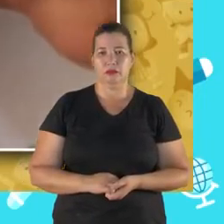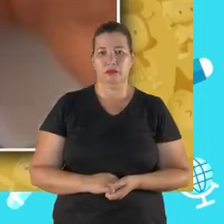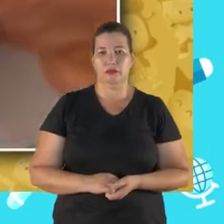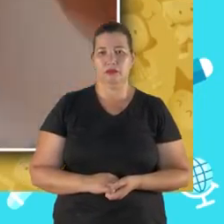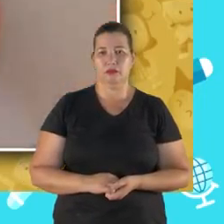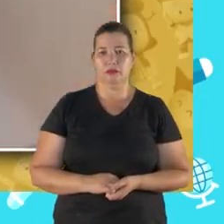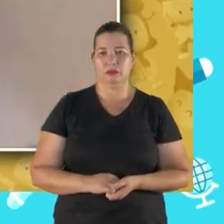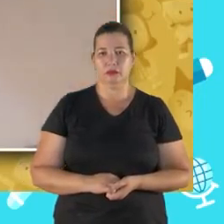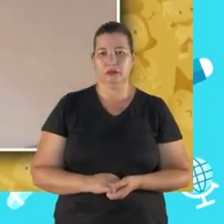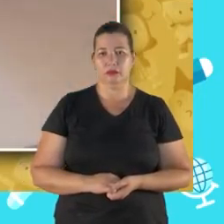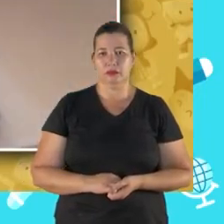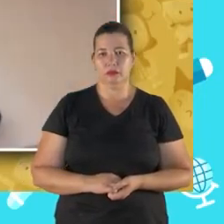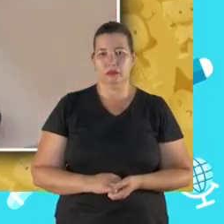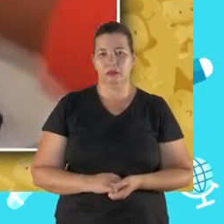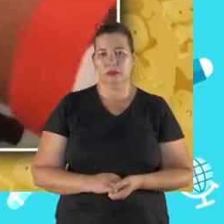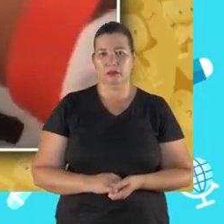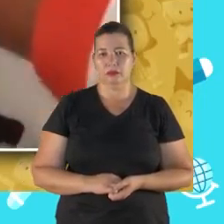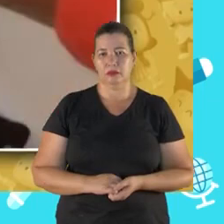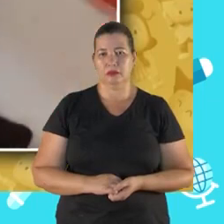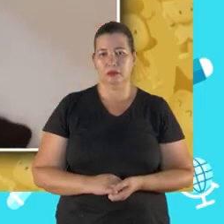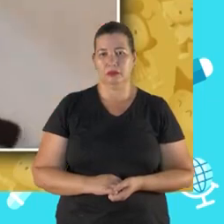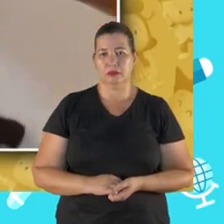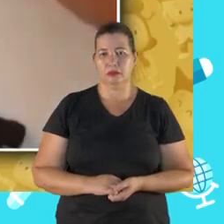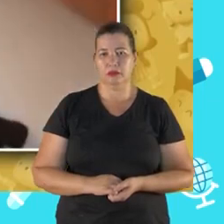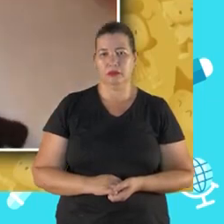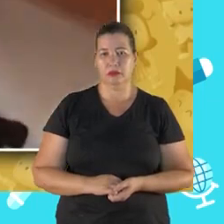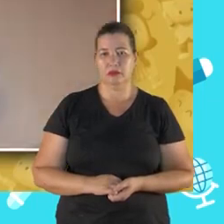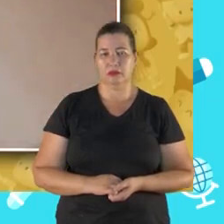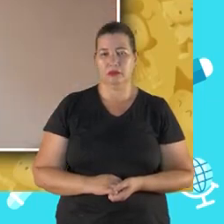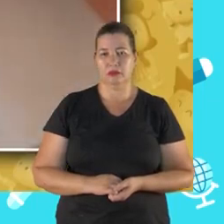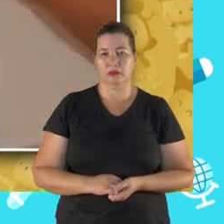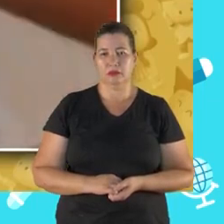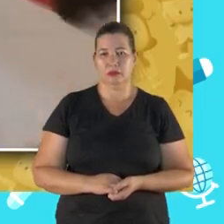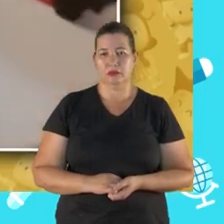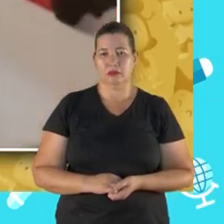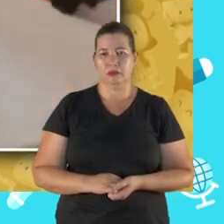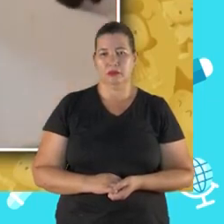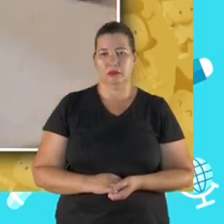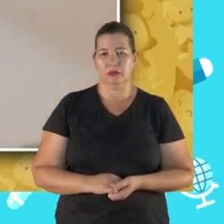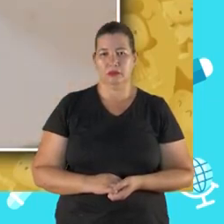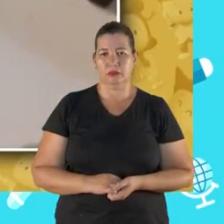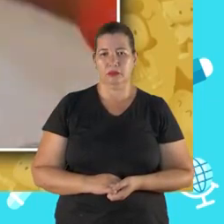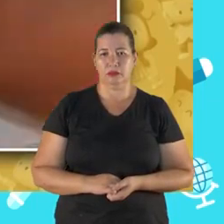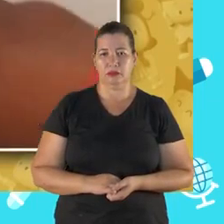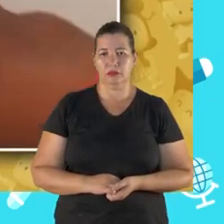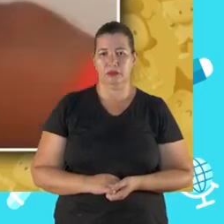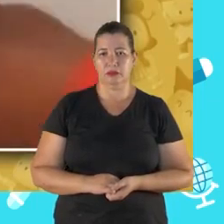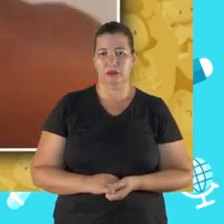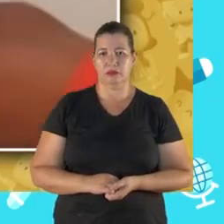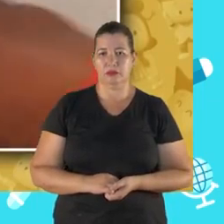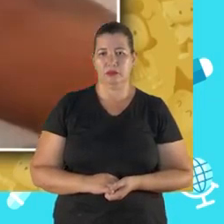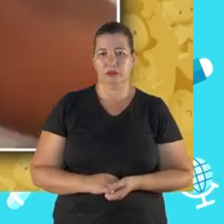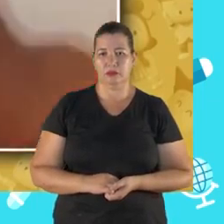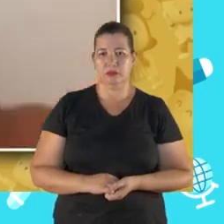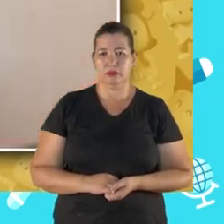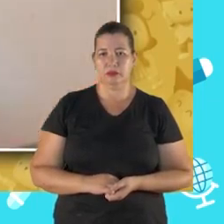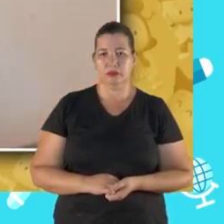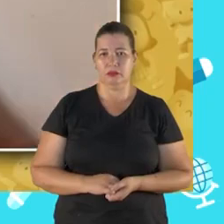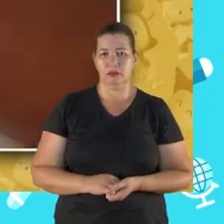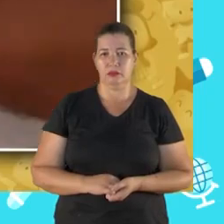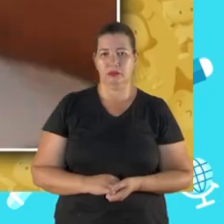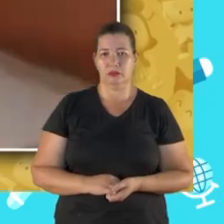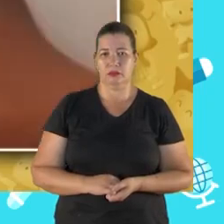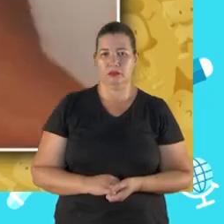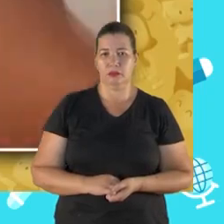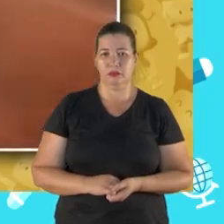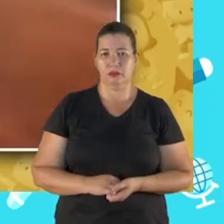no buraco. Pronto. Deixa eu ajeitar aqui a mãozinha dela.